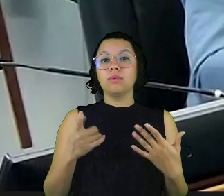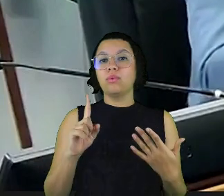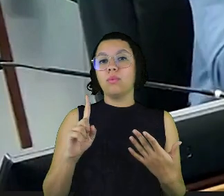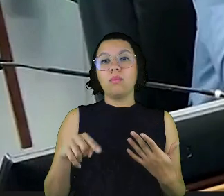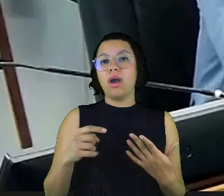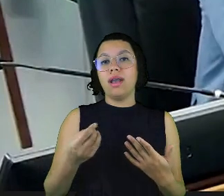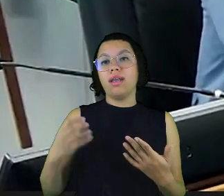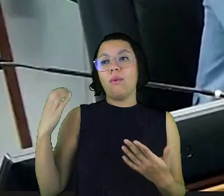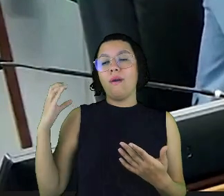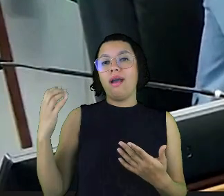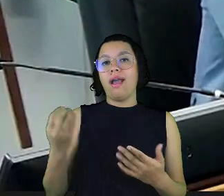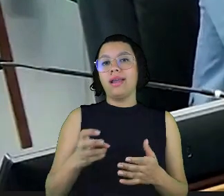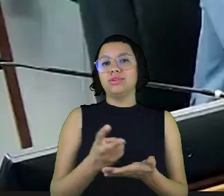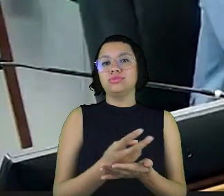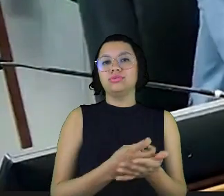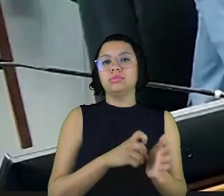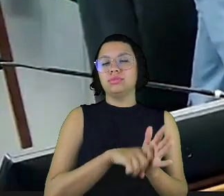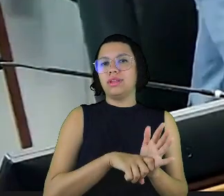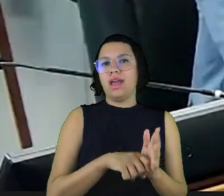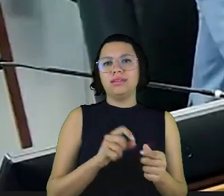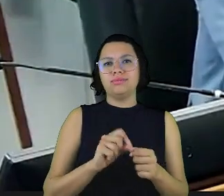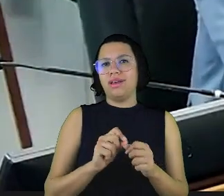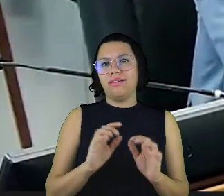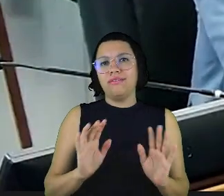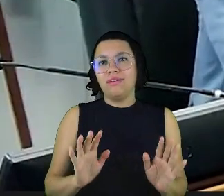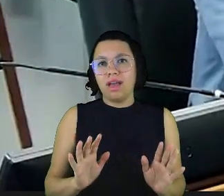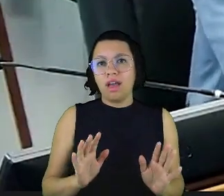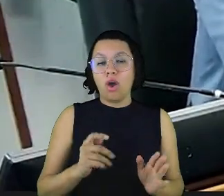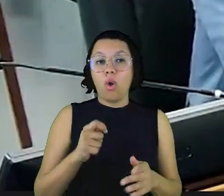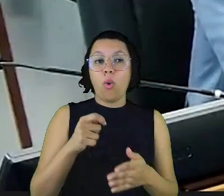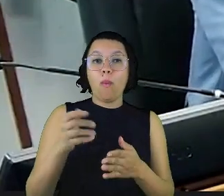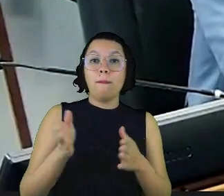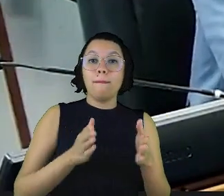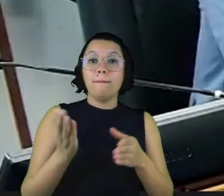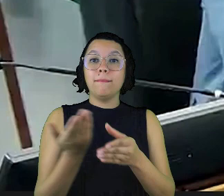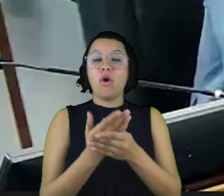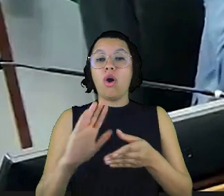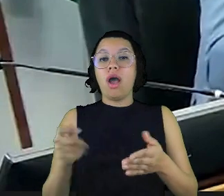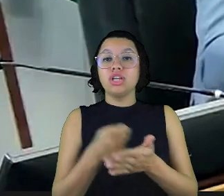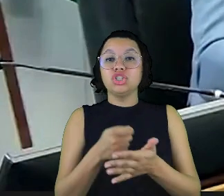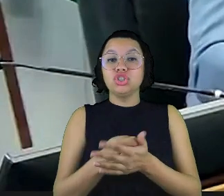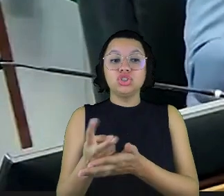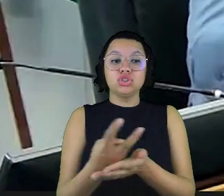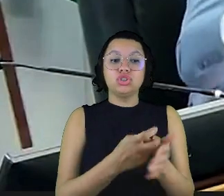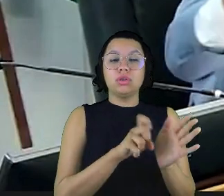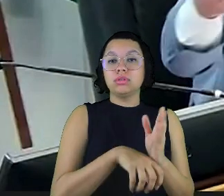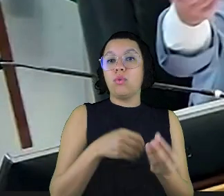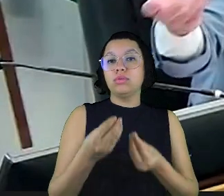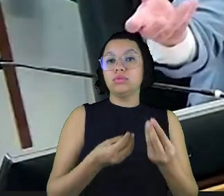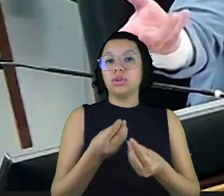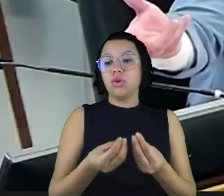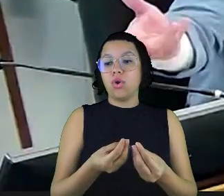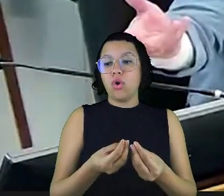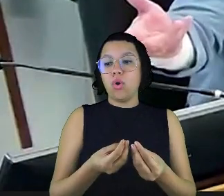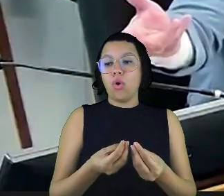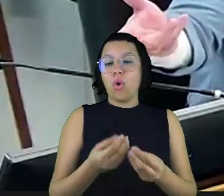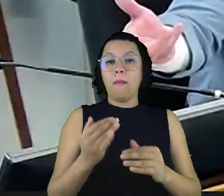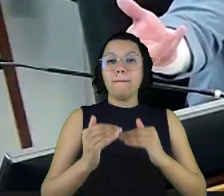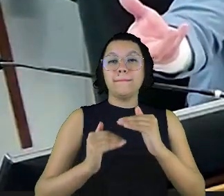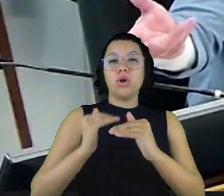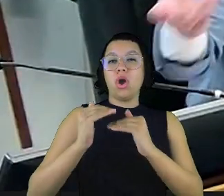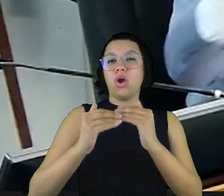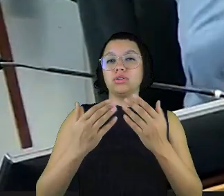desconstituído, o processo de execução é que não tem condições procedimentais